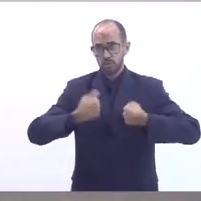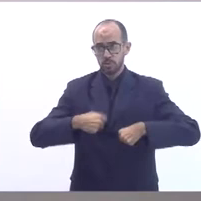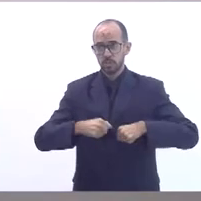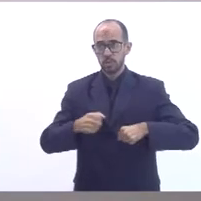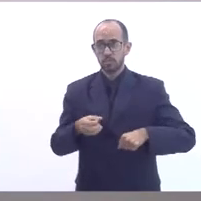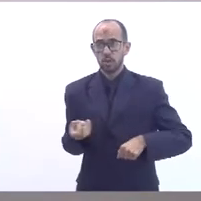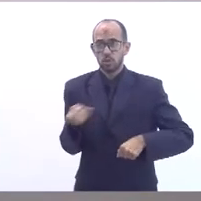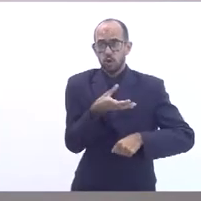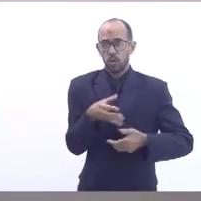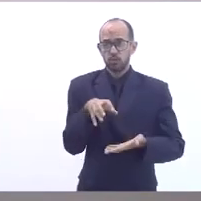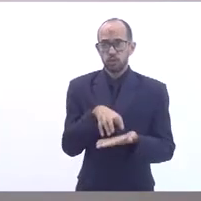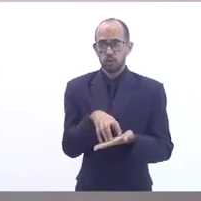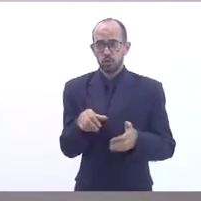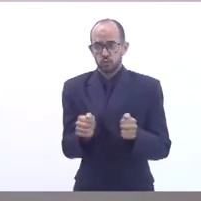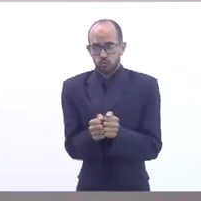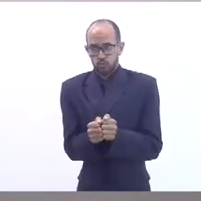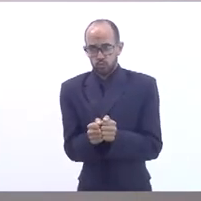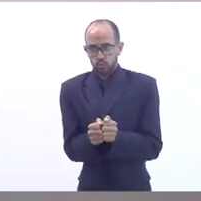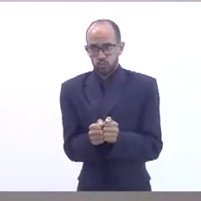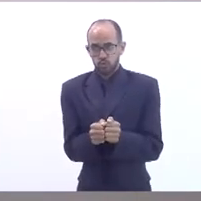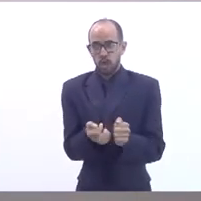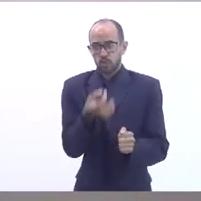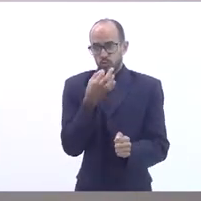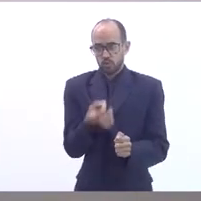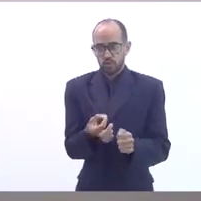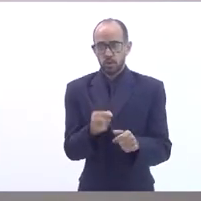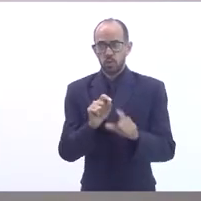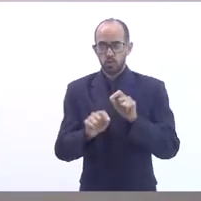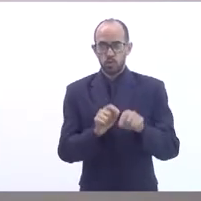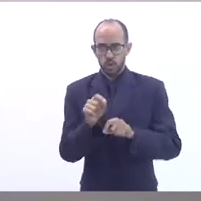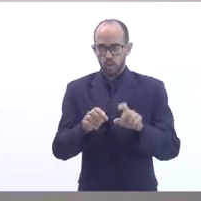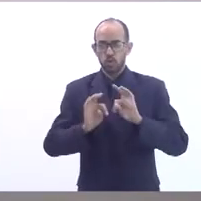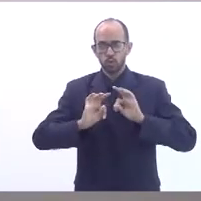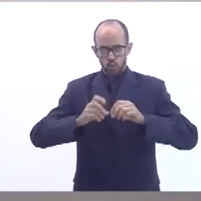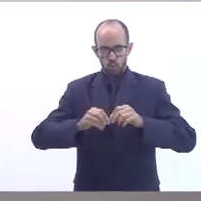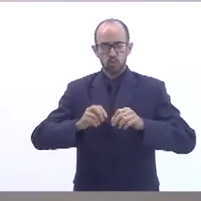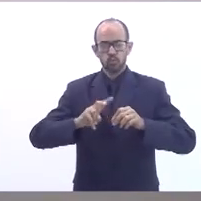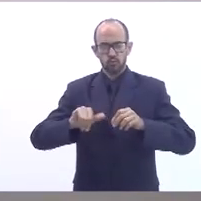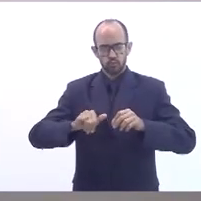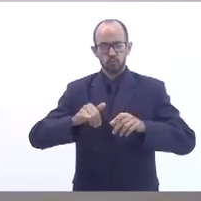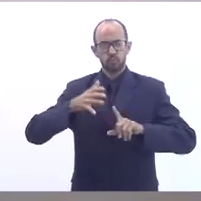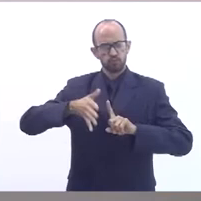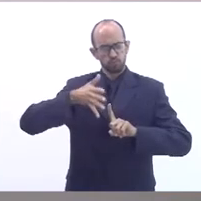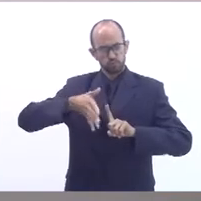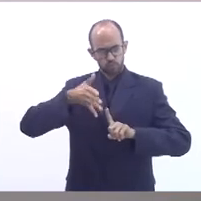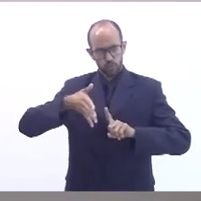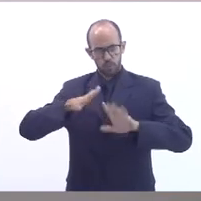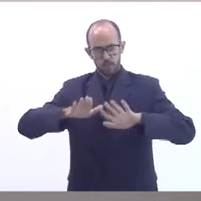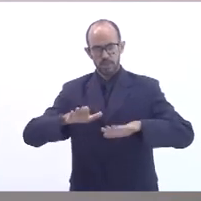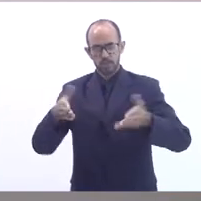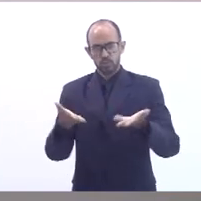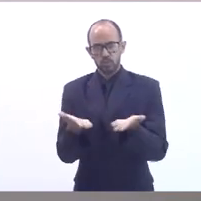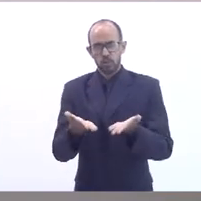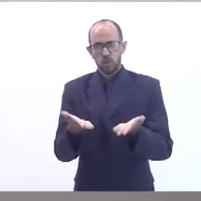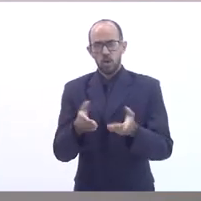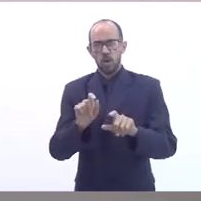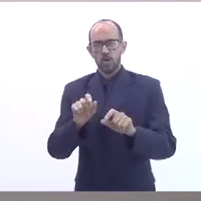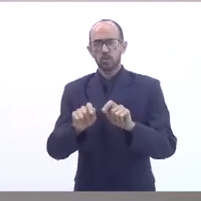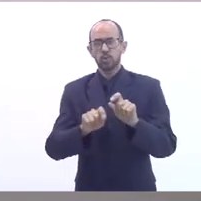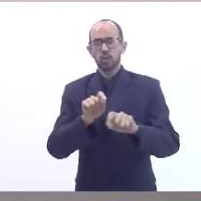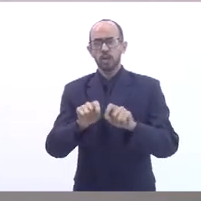setores para trazer a a sugestão todos vão falar né a sugestão agora é Ruan